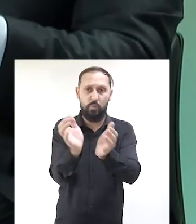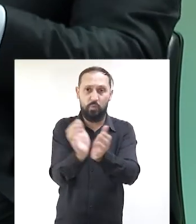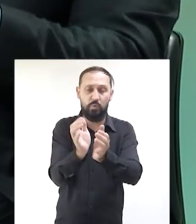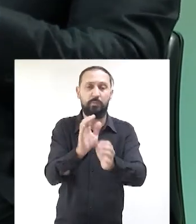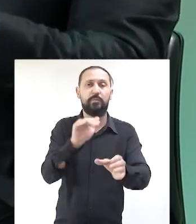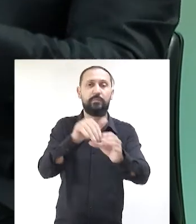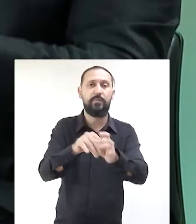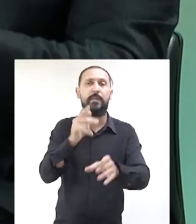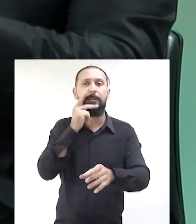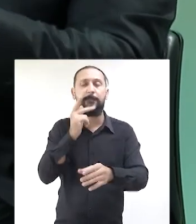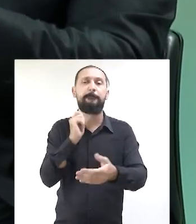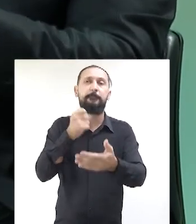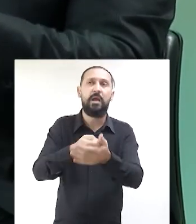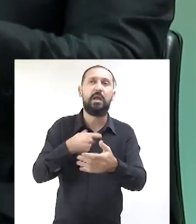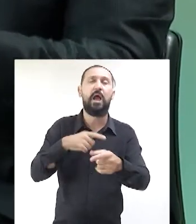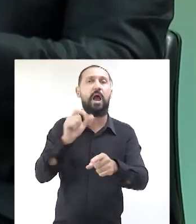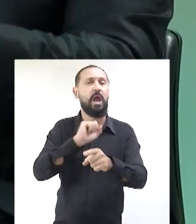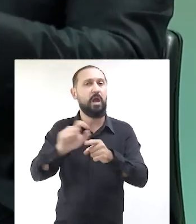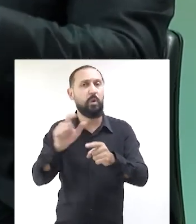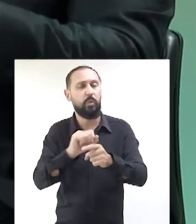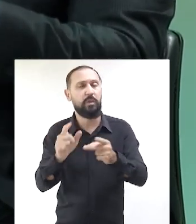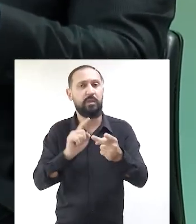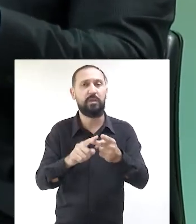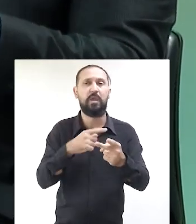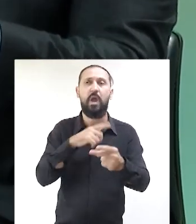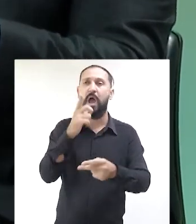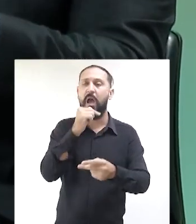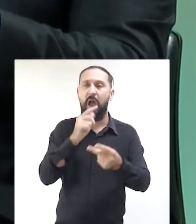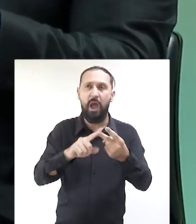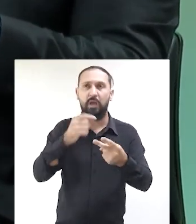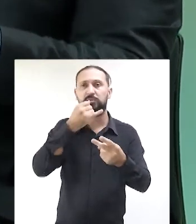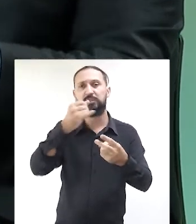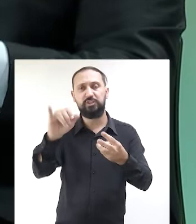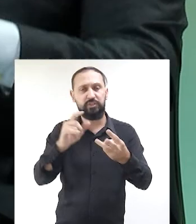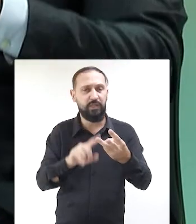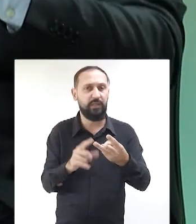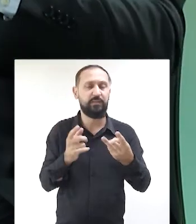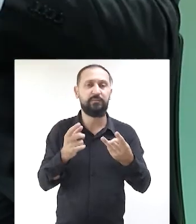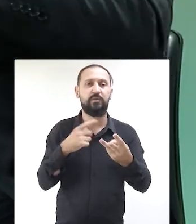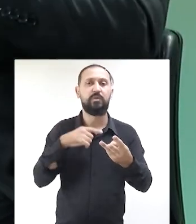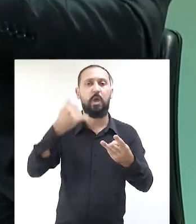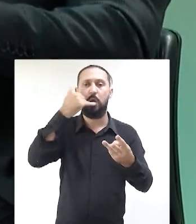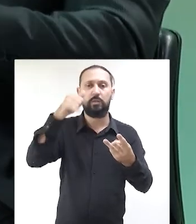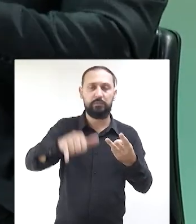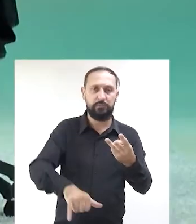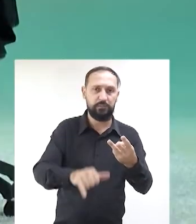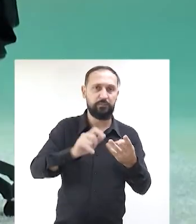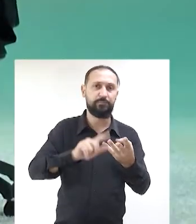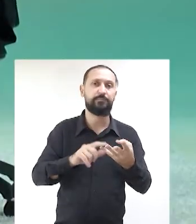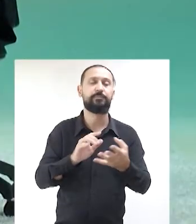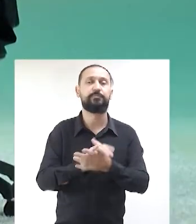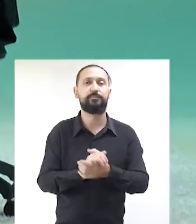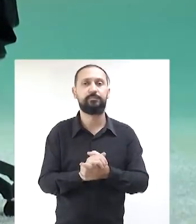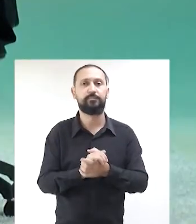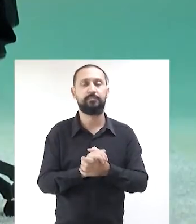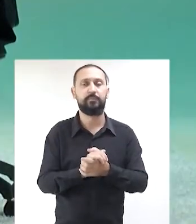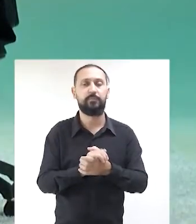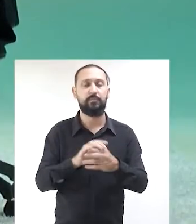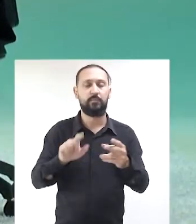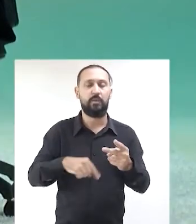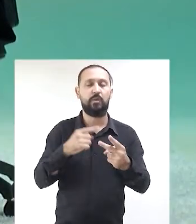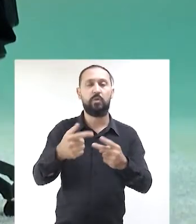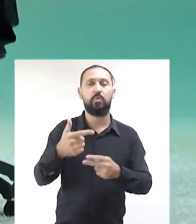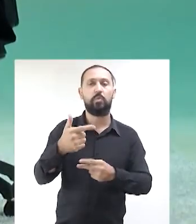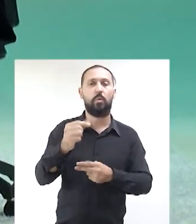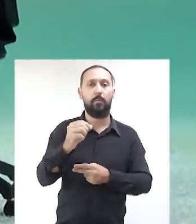ou seja, pagamento de funcionário, aluguel, contas de água, de energia elétrica, telefone, enfim, né? A